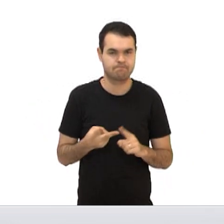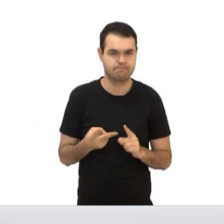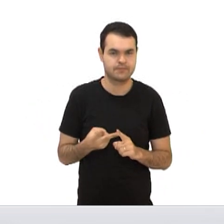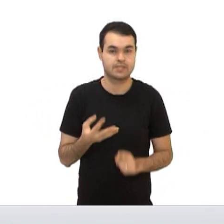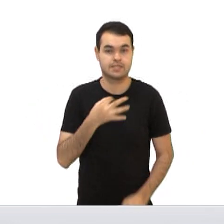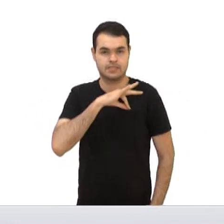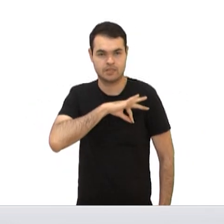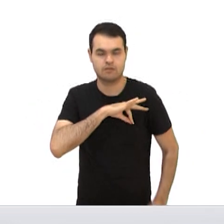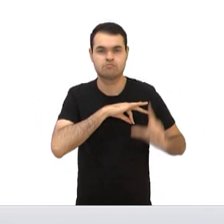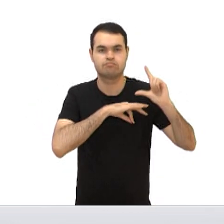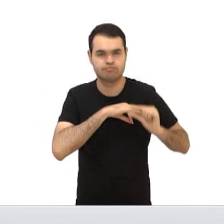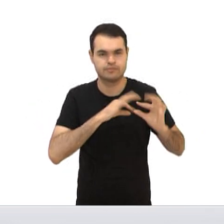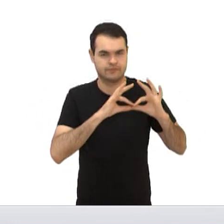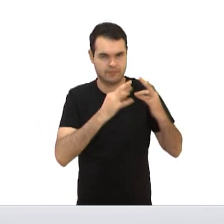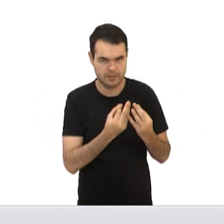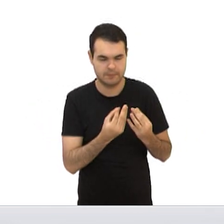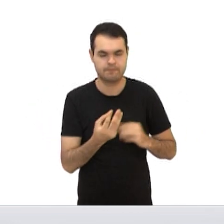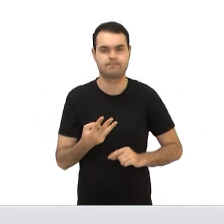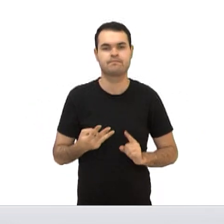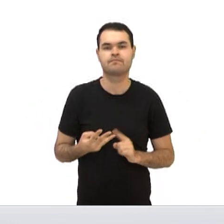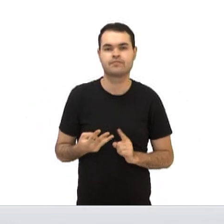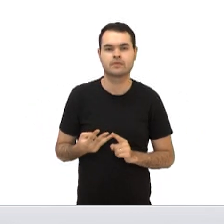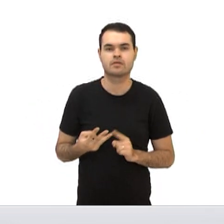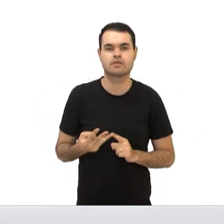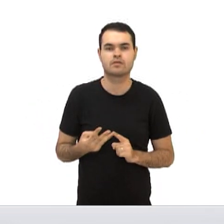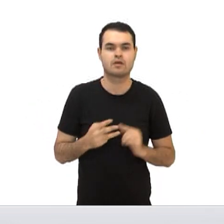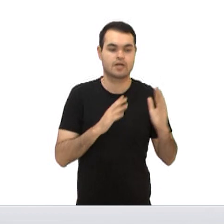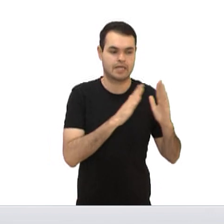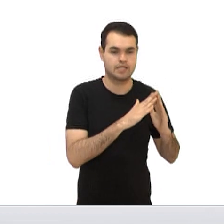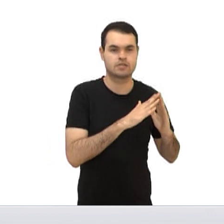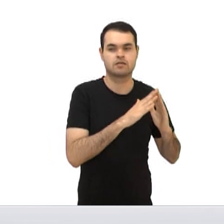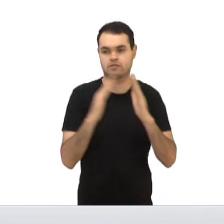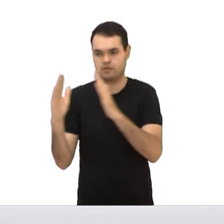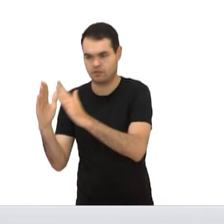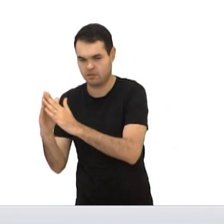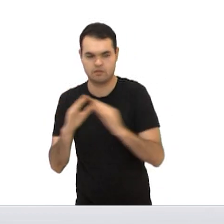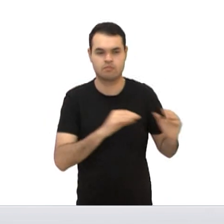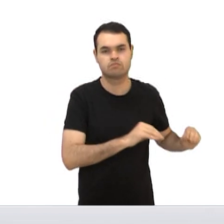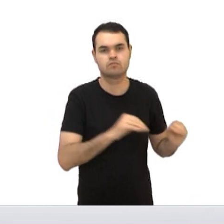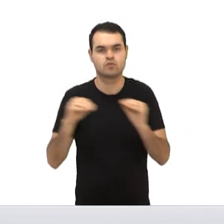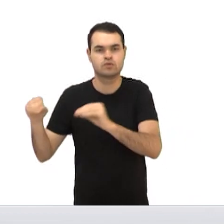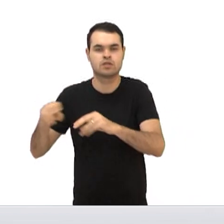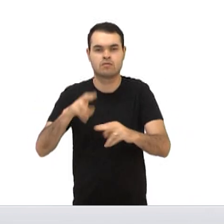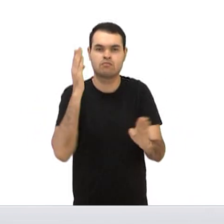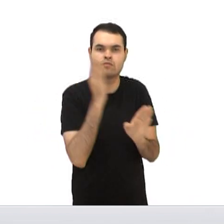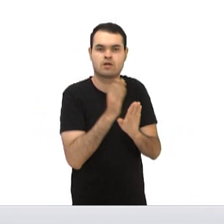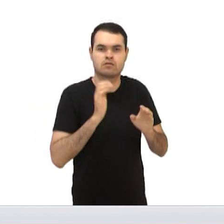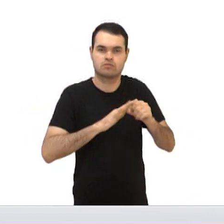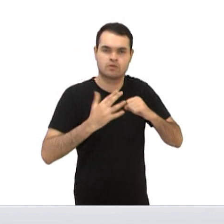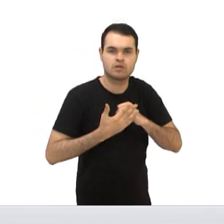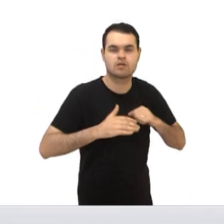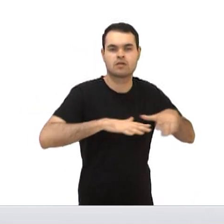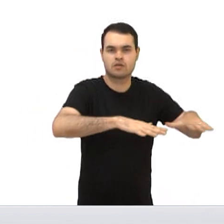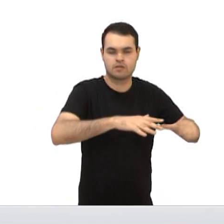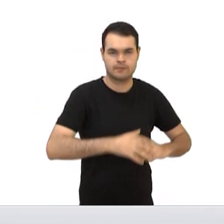renda familiar, mudanças de casa por conta da pandemia, término